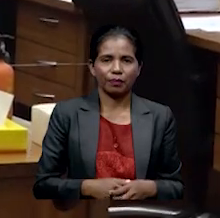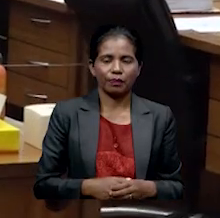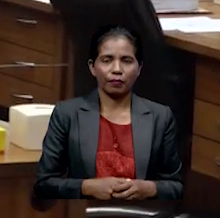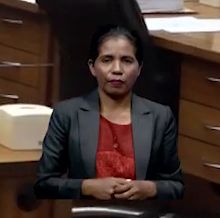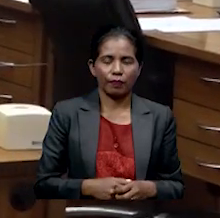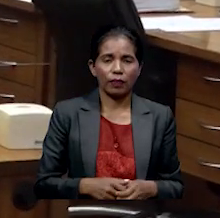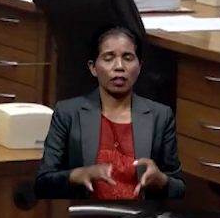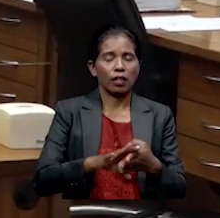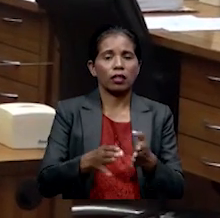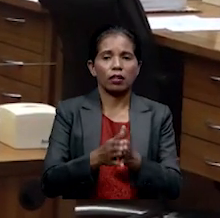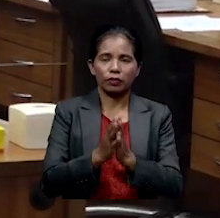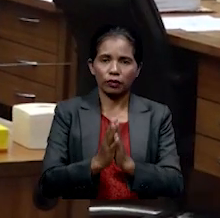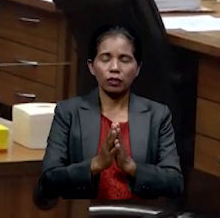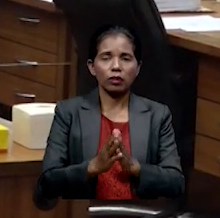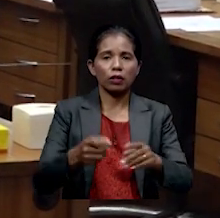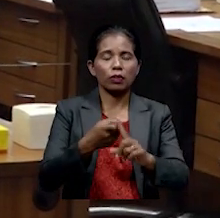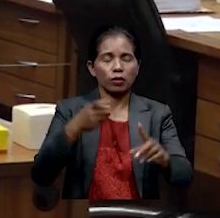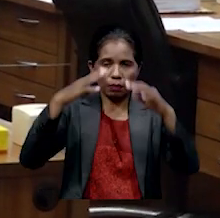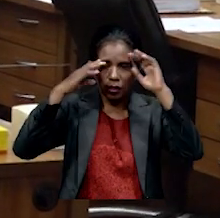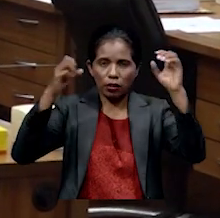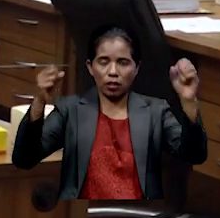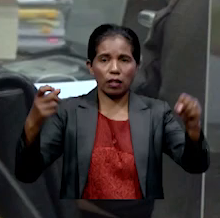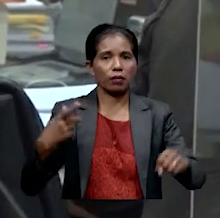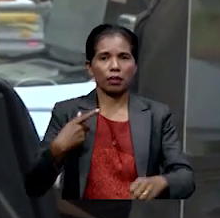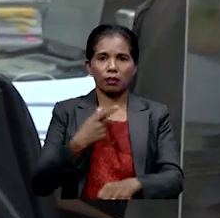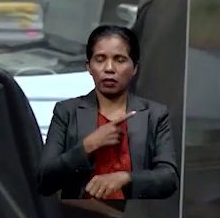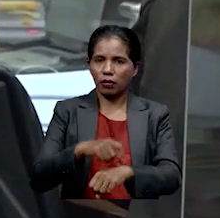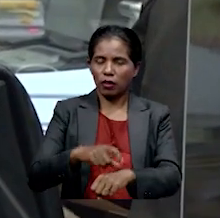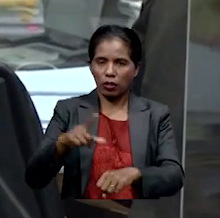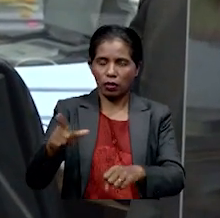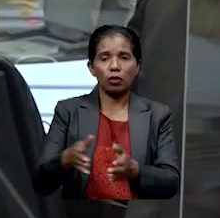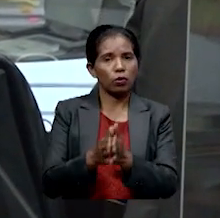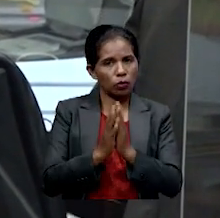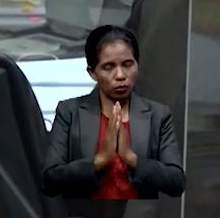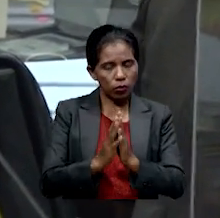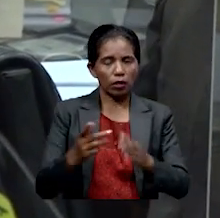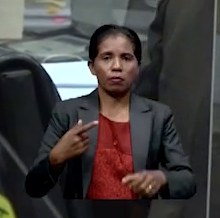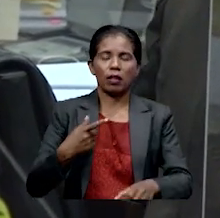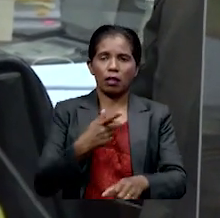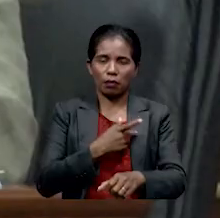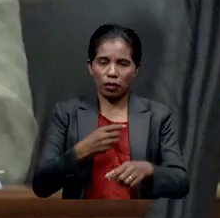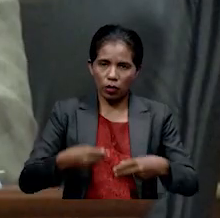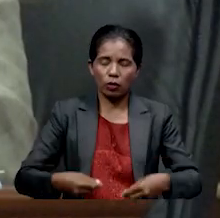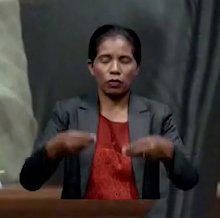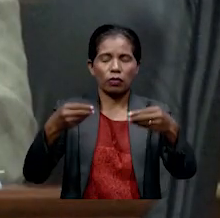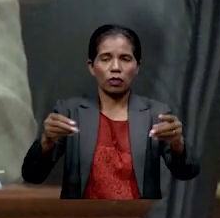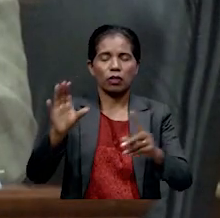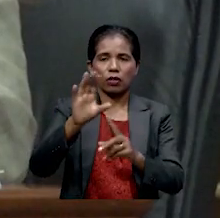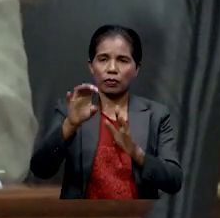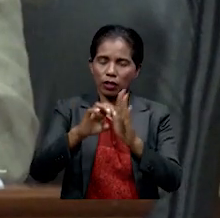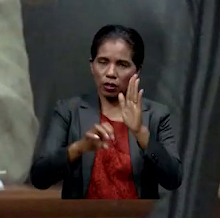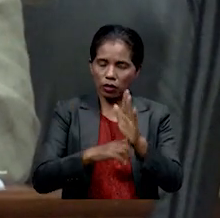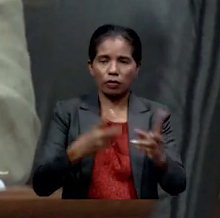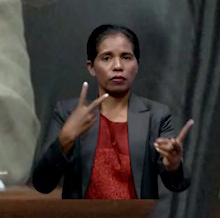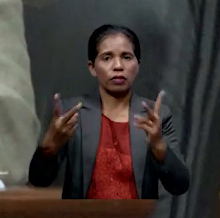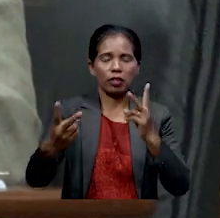Pedido consentimento presidente Republica Nia, ba Parlamento Nacional, uso ato Parlamento autoriza se fechado, o de halo viagem em